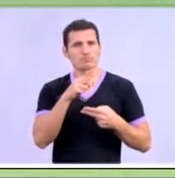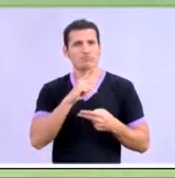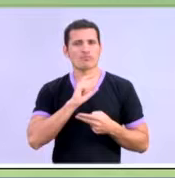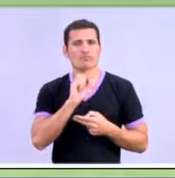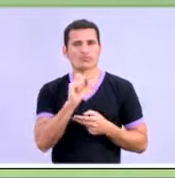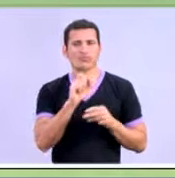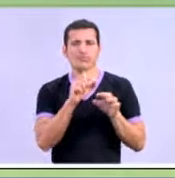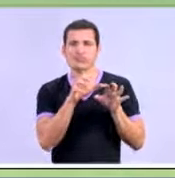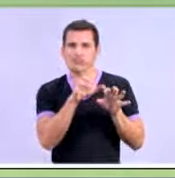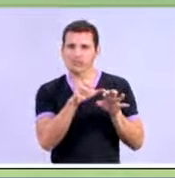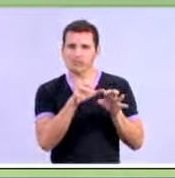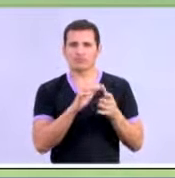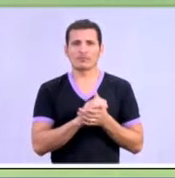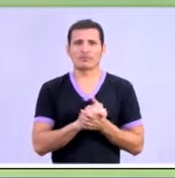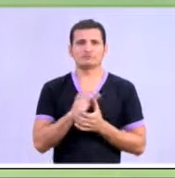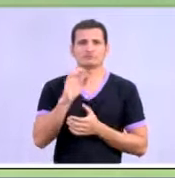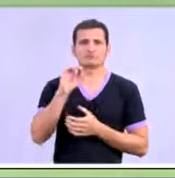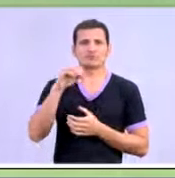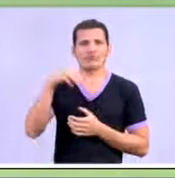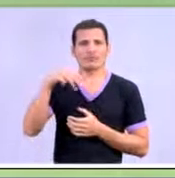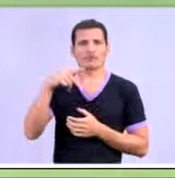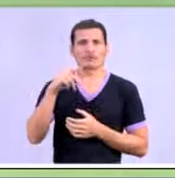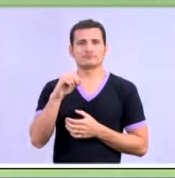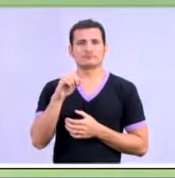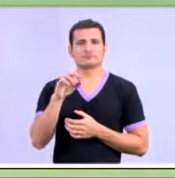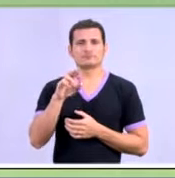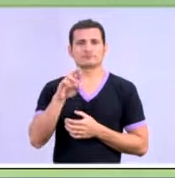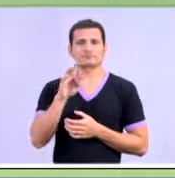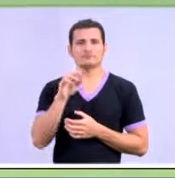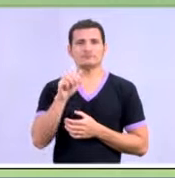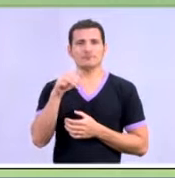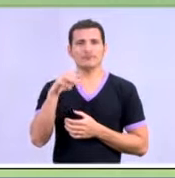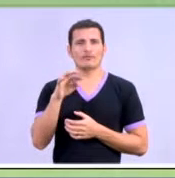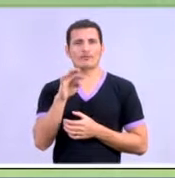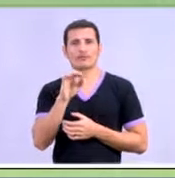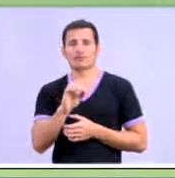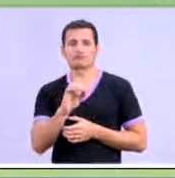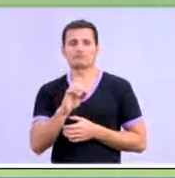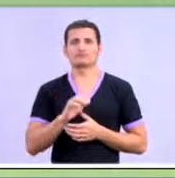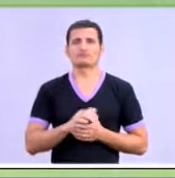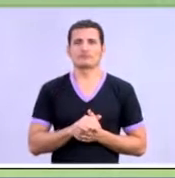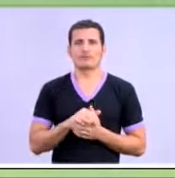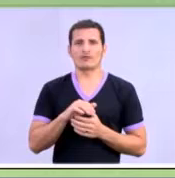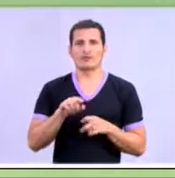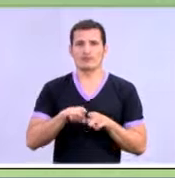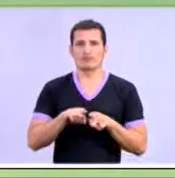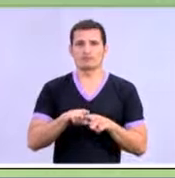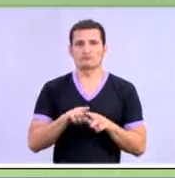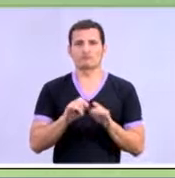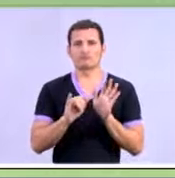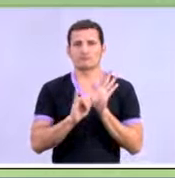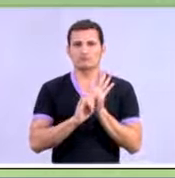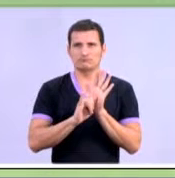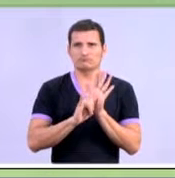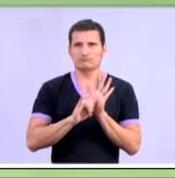características, comportamento, estado, e na aula passada a gente falou também em identidade.